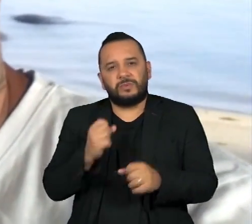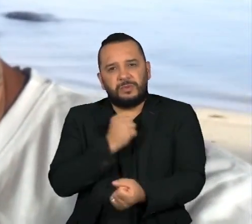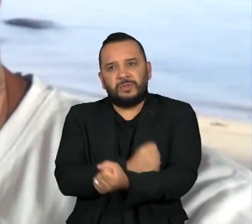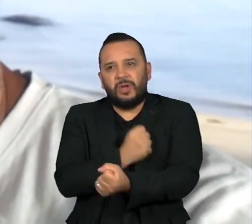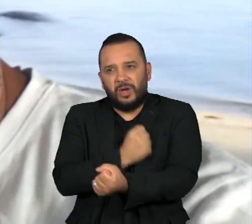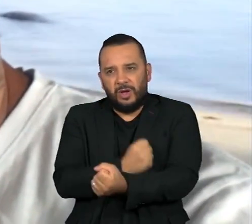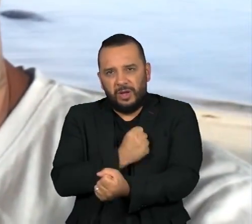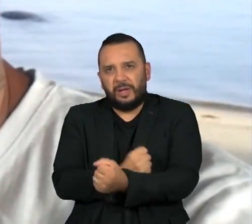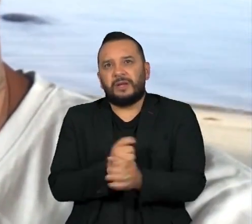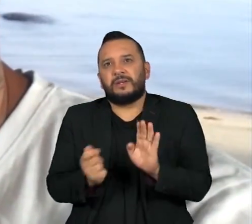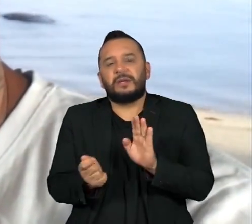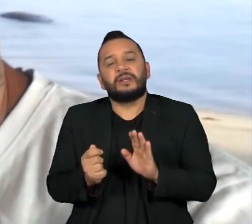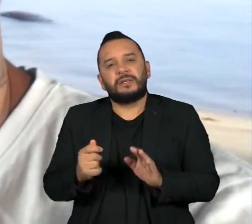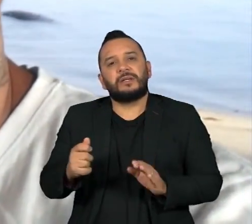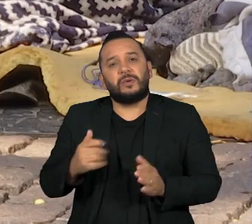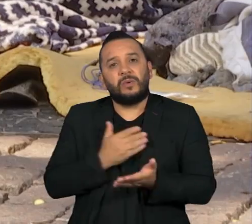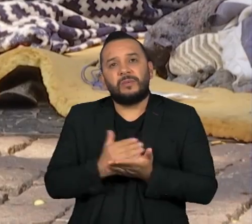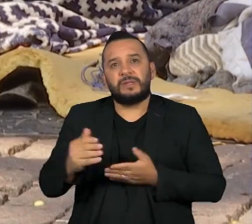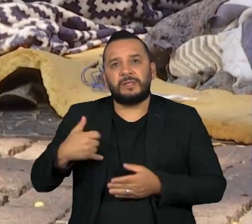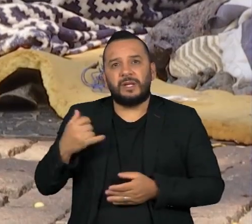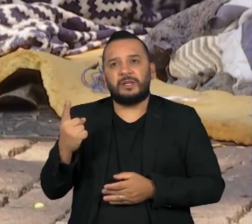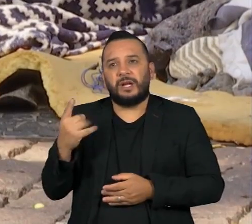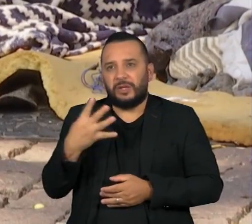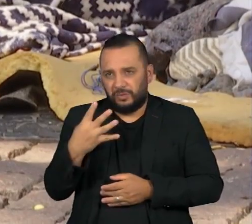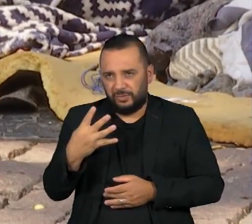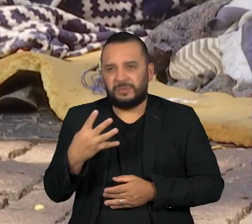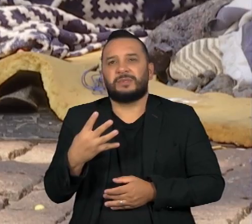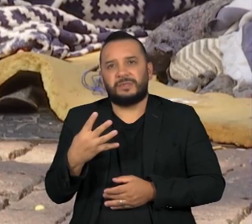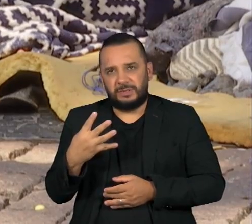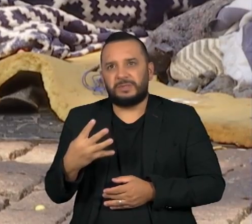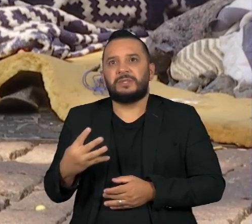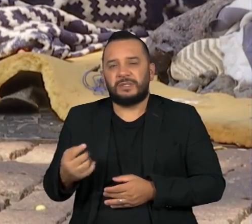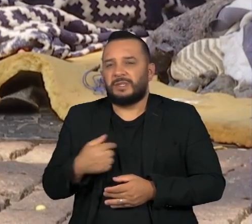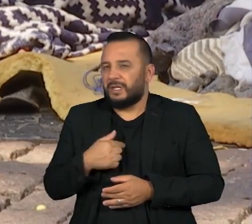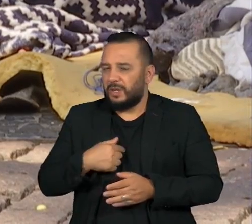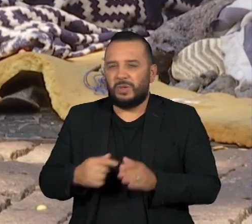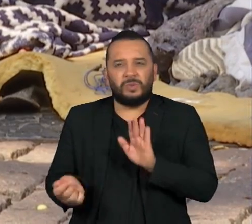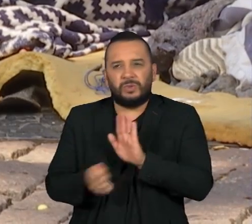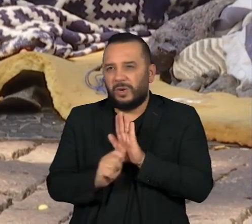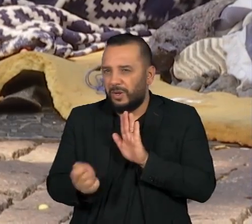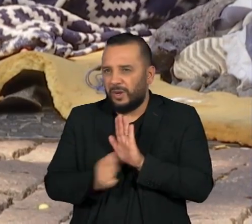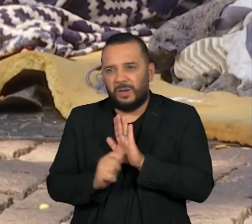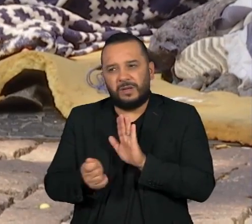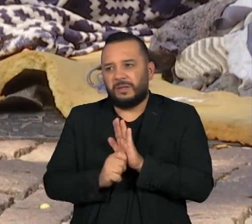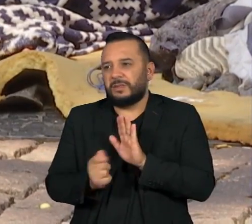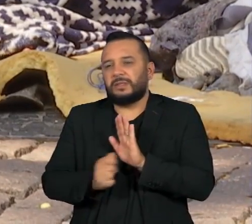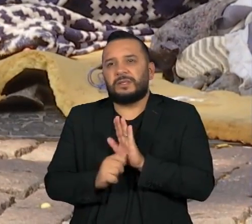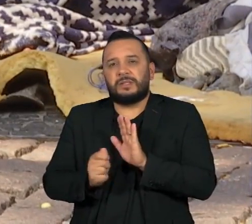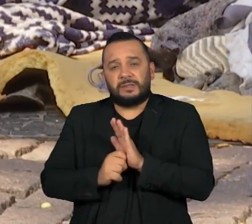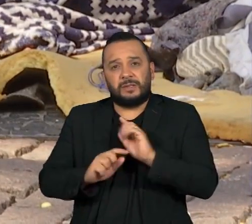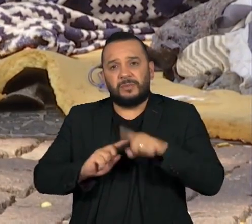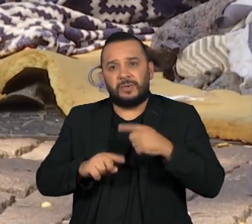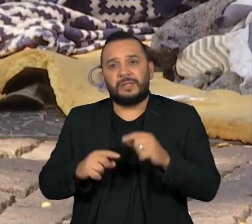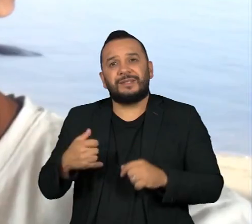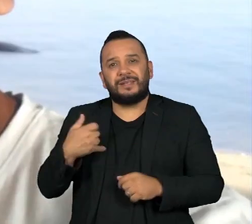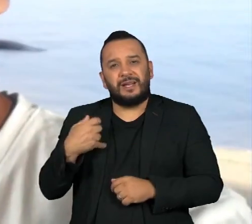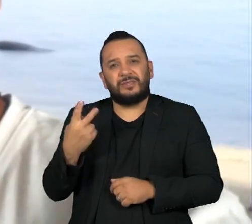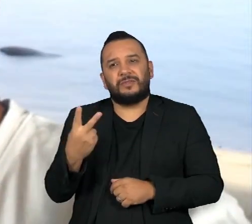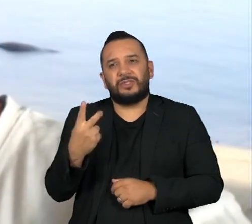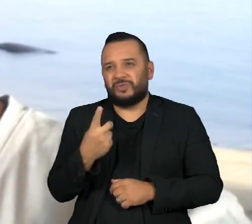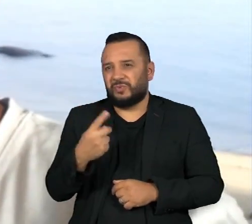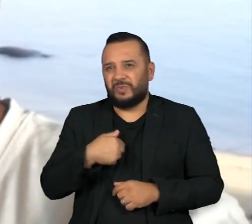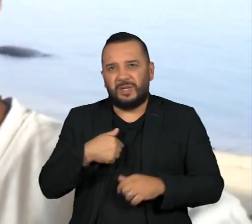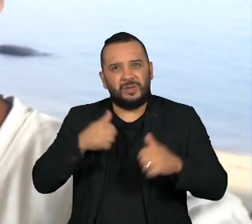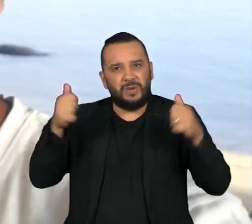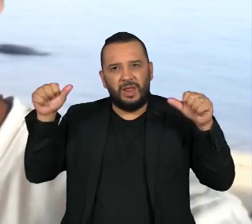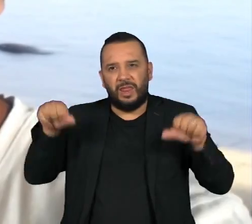nas drogas aos 14 anos. Progrediu muito o meu uso, né, nas drogas aos 21 anos de idade.